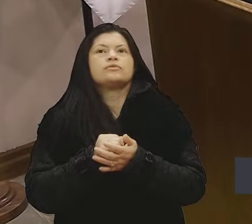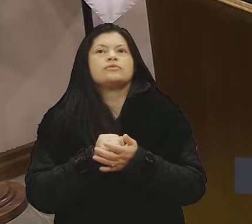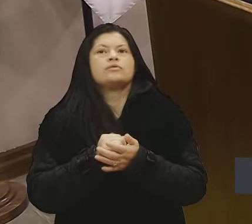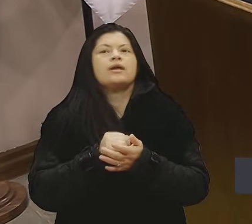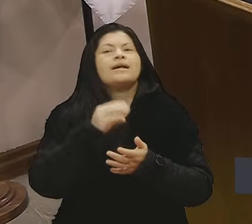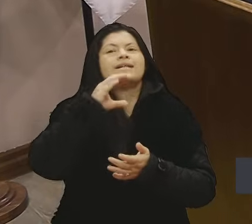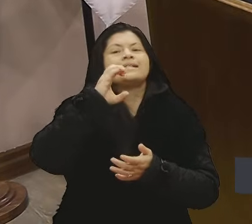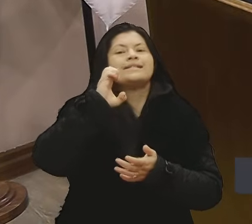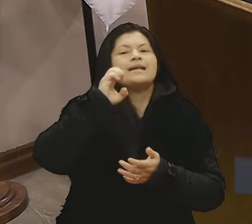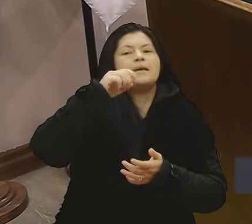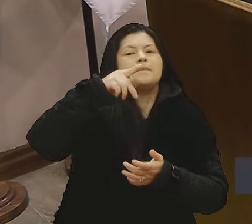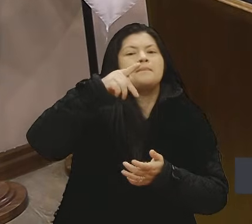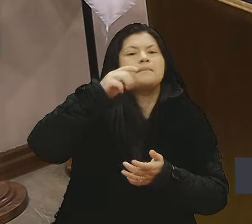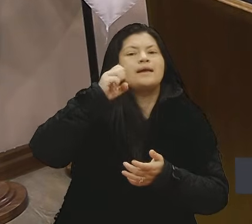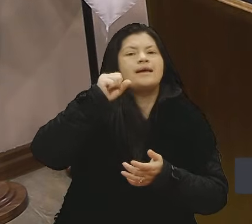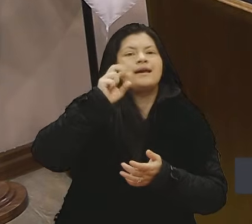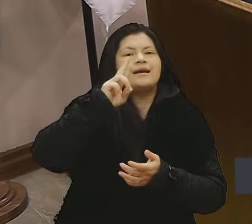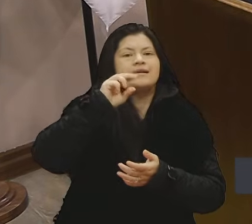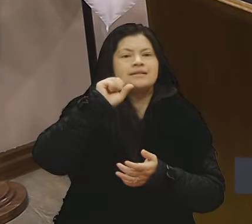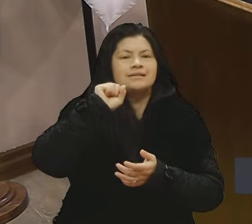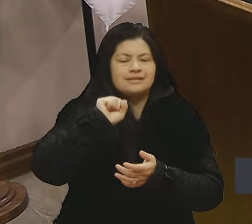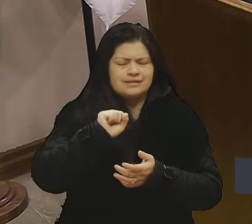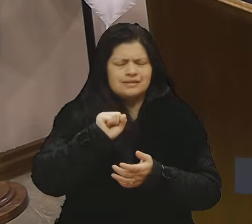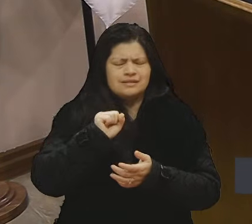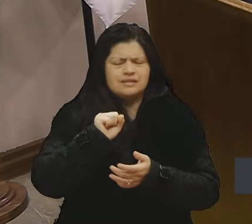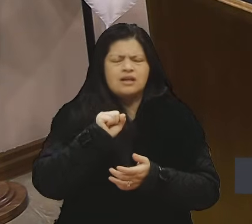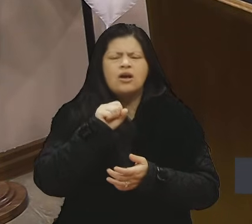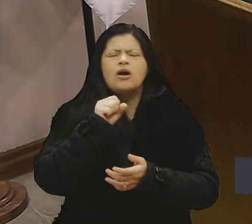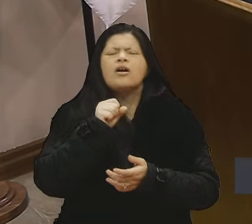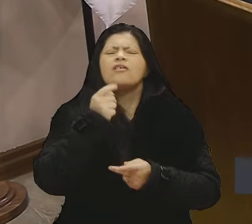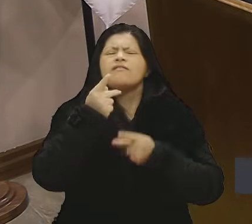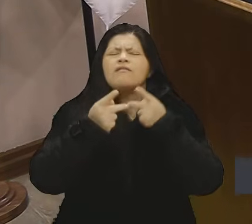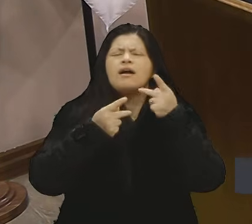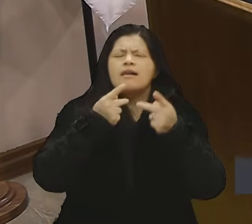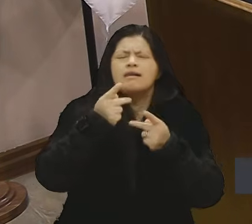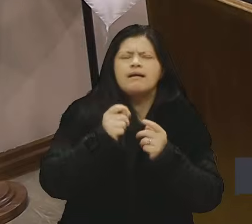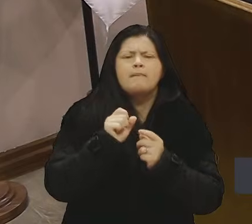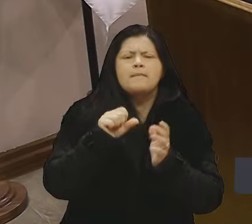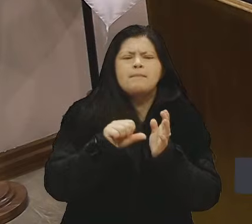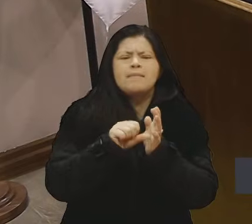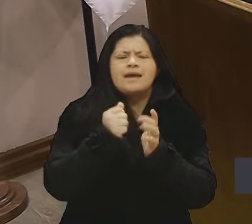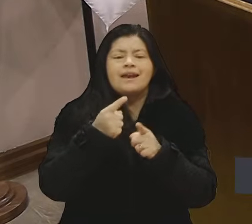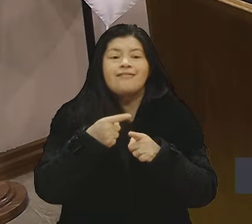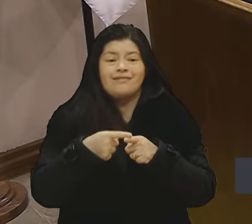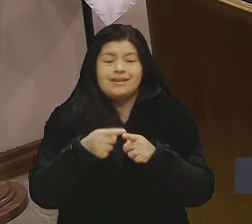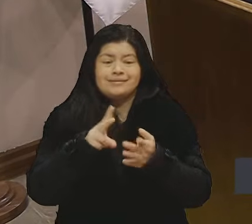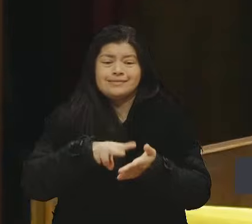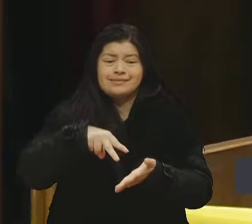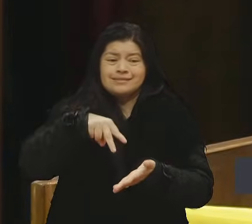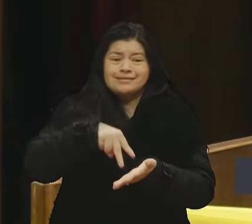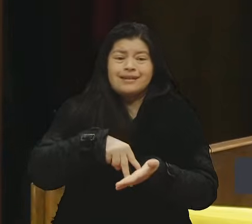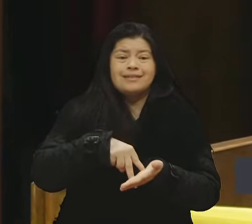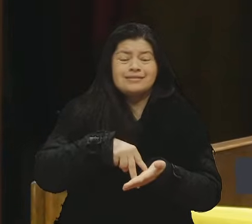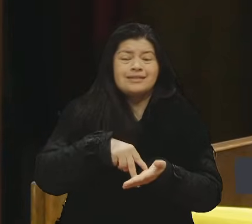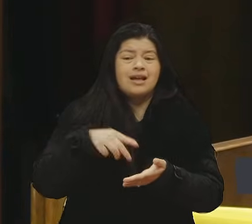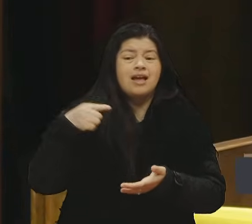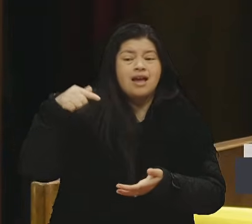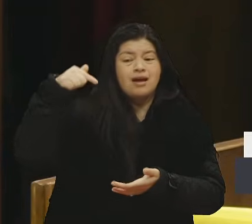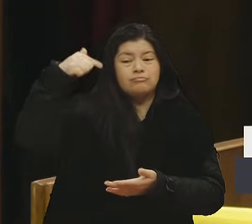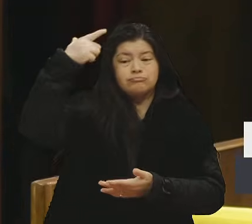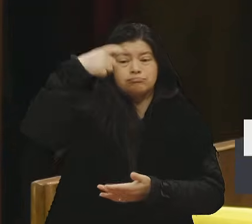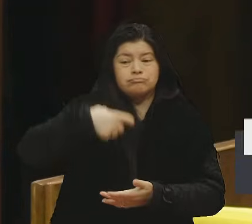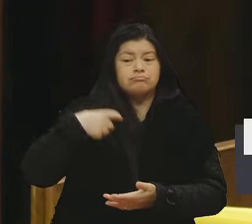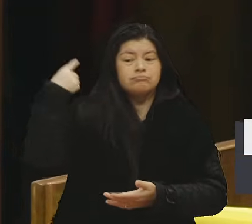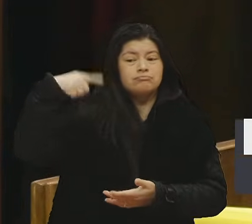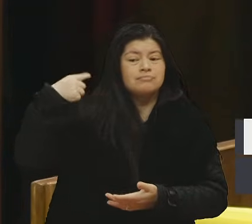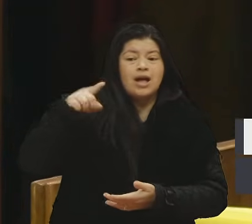CPERS, e eu gostaria de dizer para todo mundo que é a primeira vez que eu falo em um plenário. Eu sou advogado, eu não sou